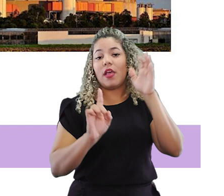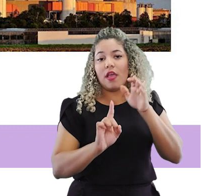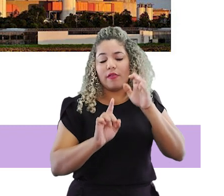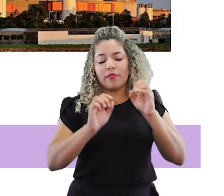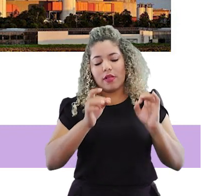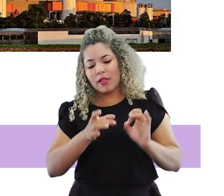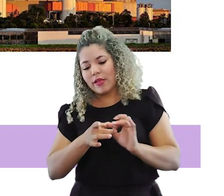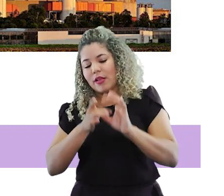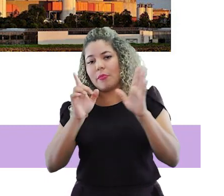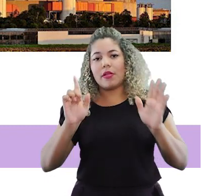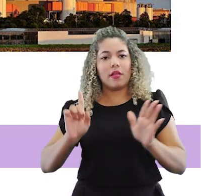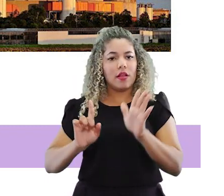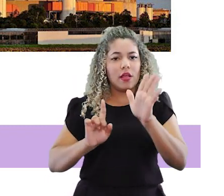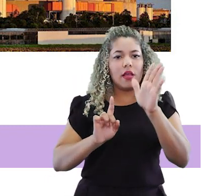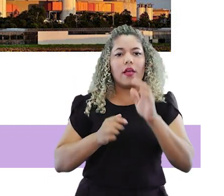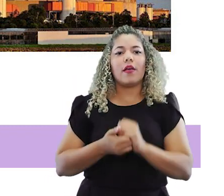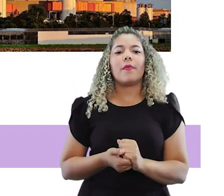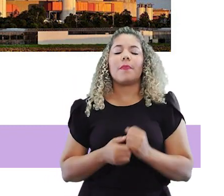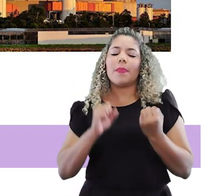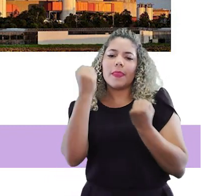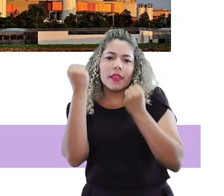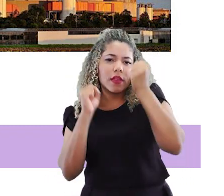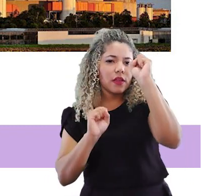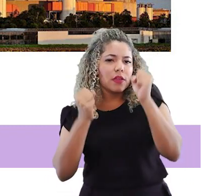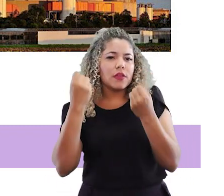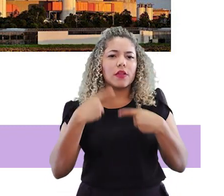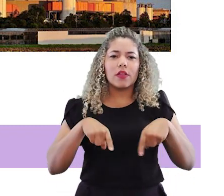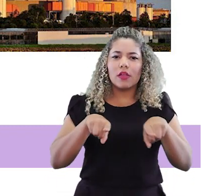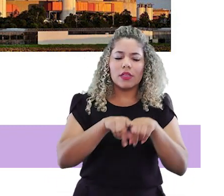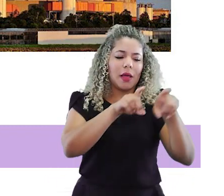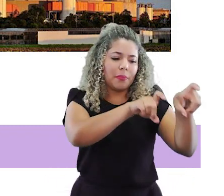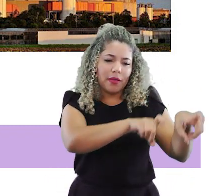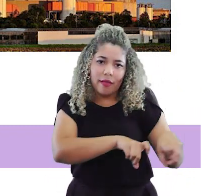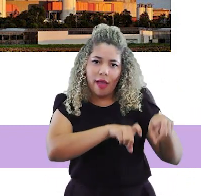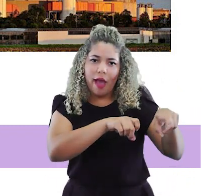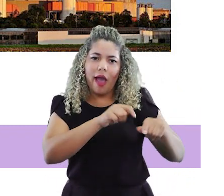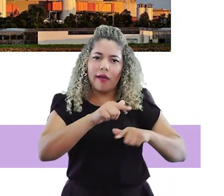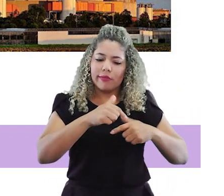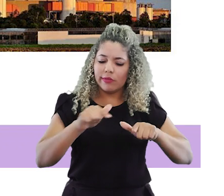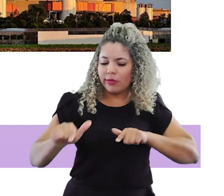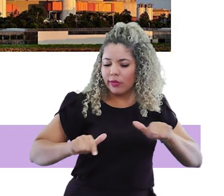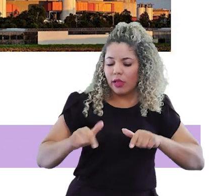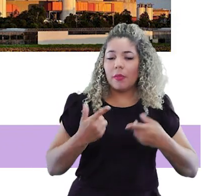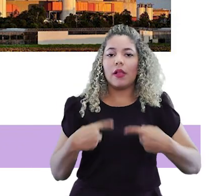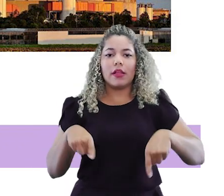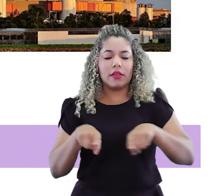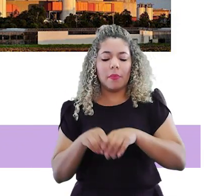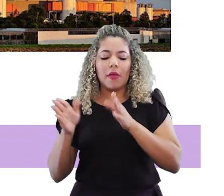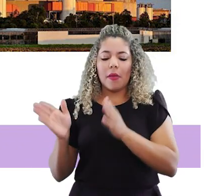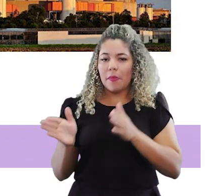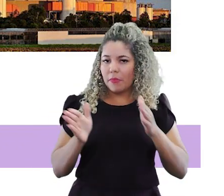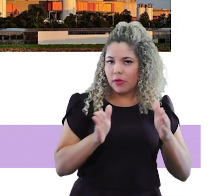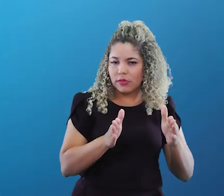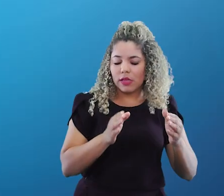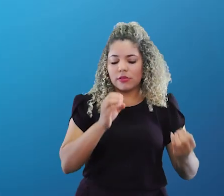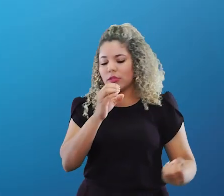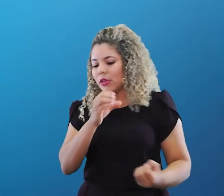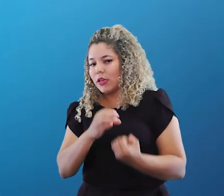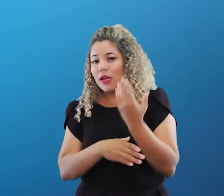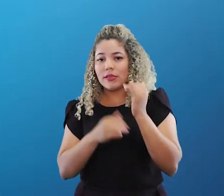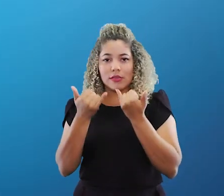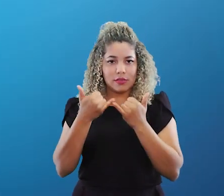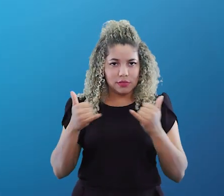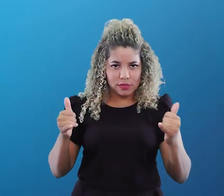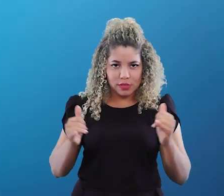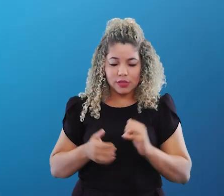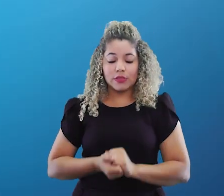gases tóxicos, desde atividade industrial, atividade agrícola e também pelos processos de produção de energia. Devido a essa